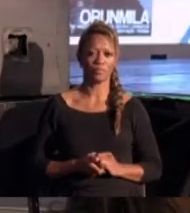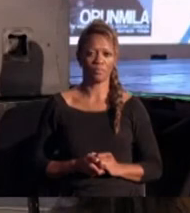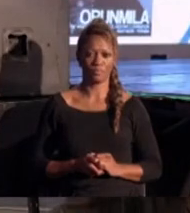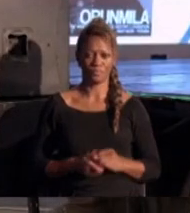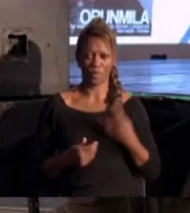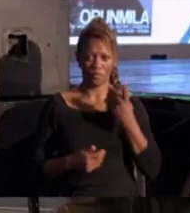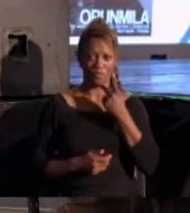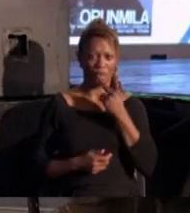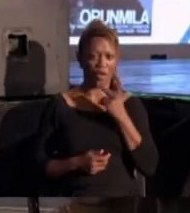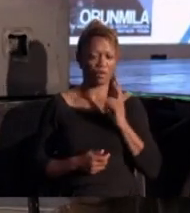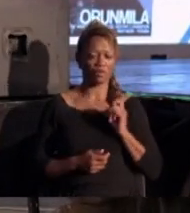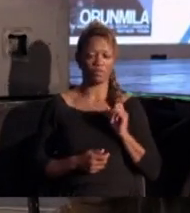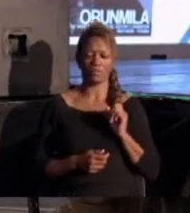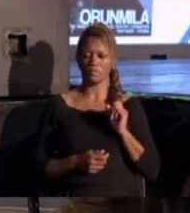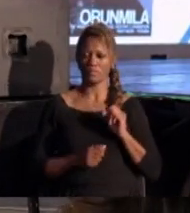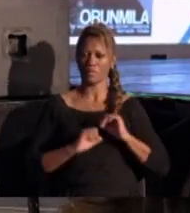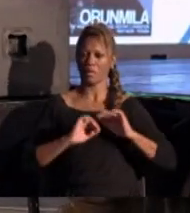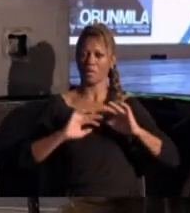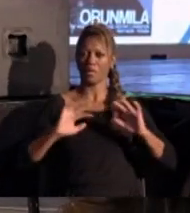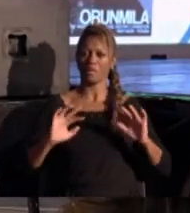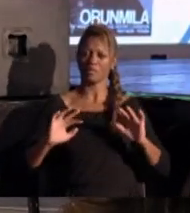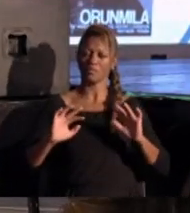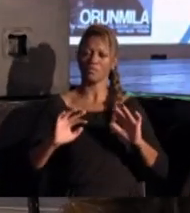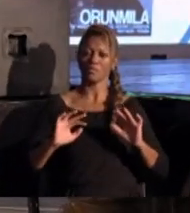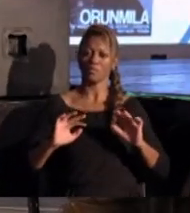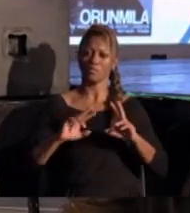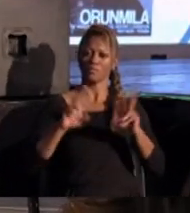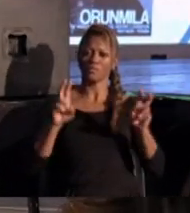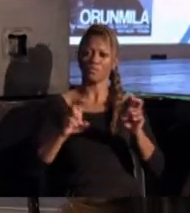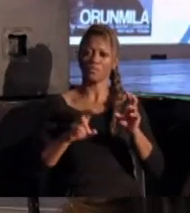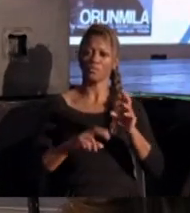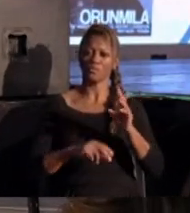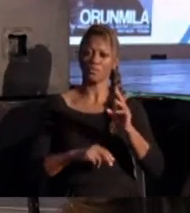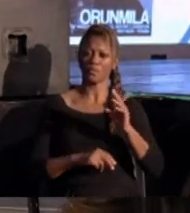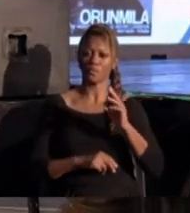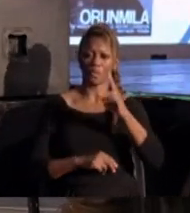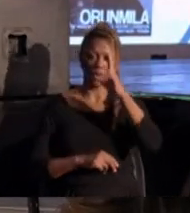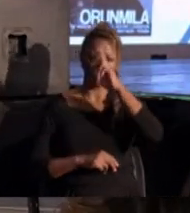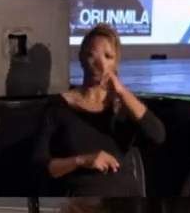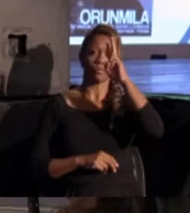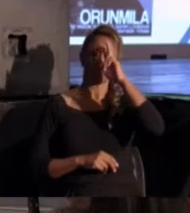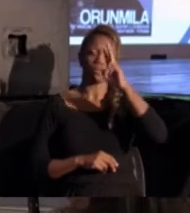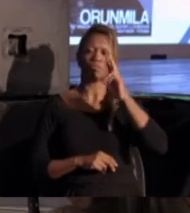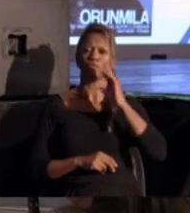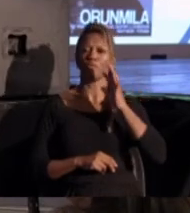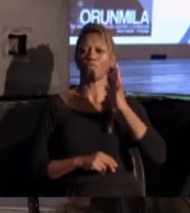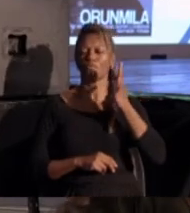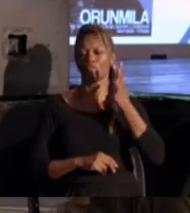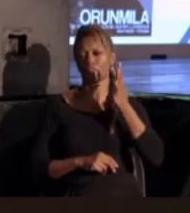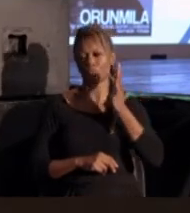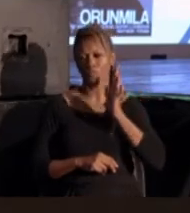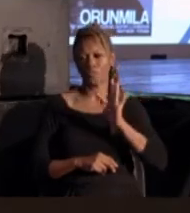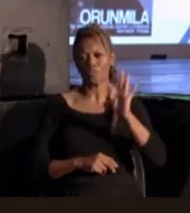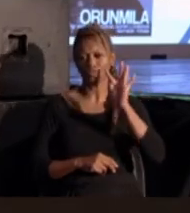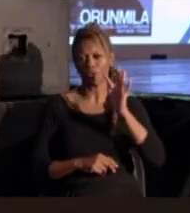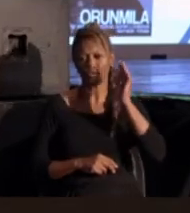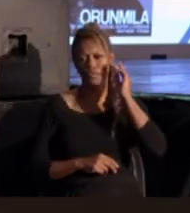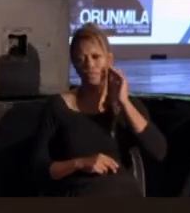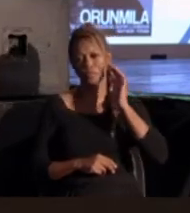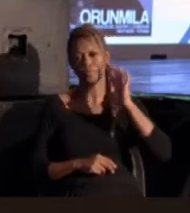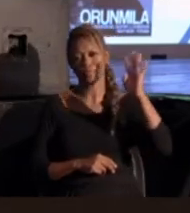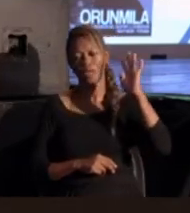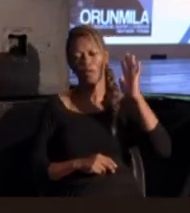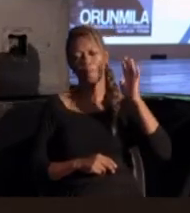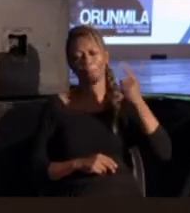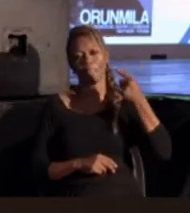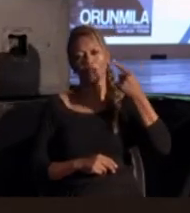Eu vou falar especificamente da filosofia de Orumilá, né? Então, Orumilá, um pensador